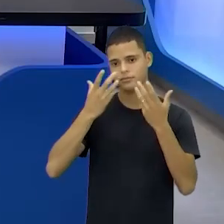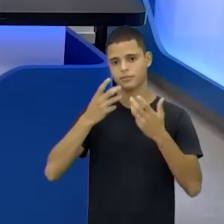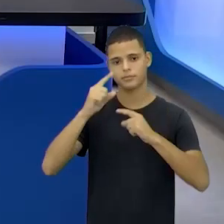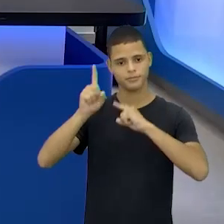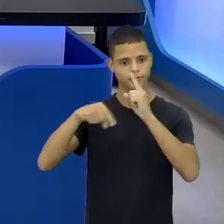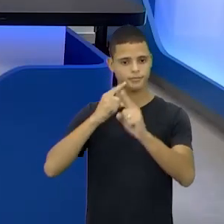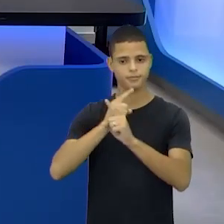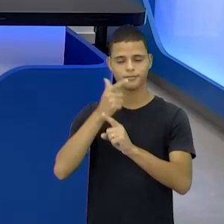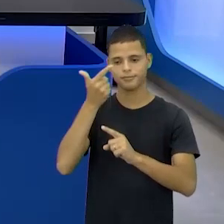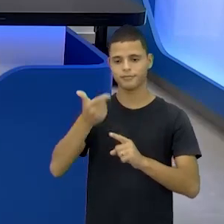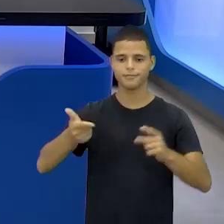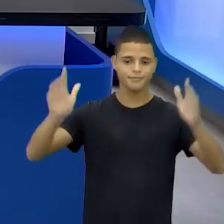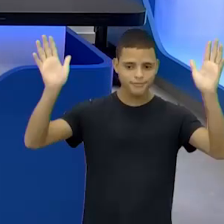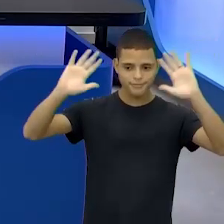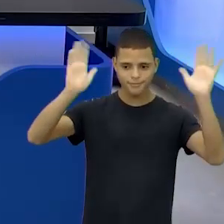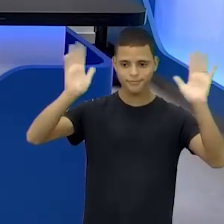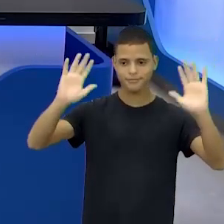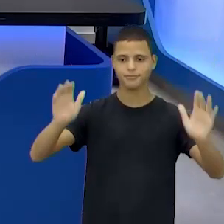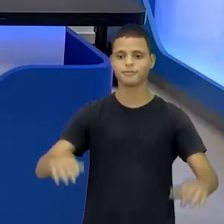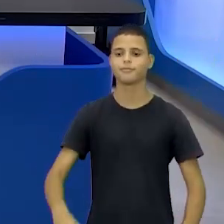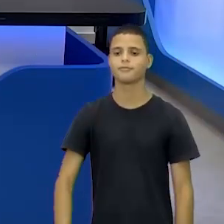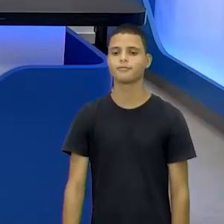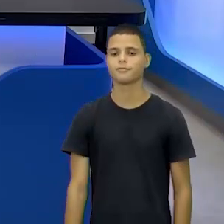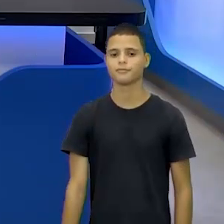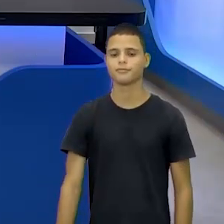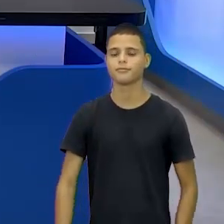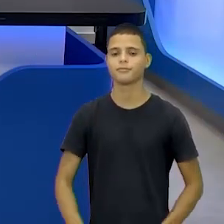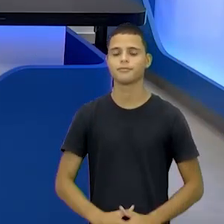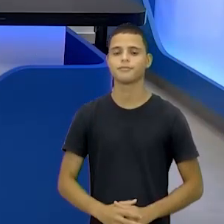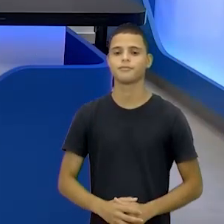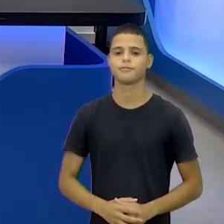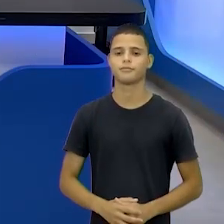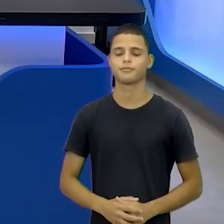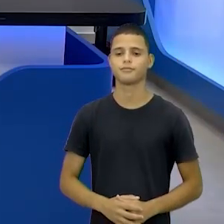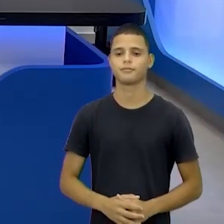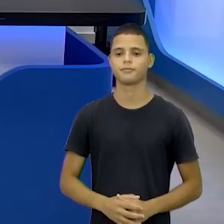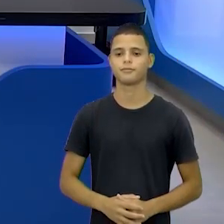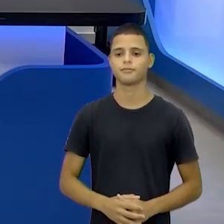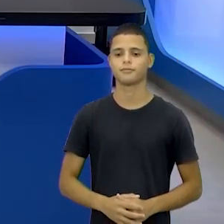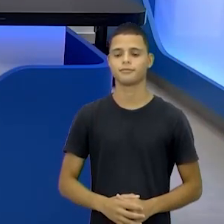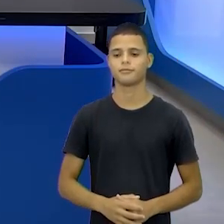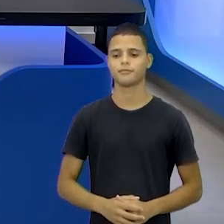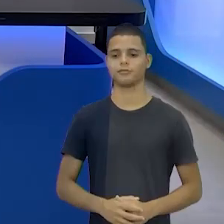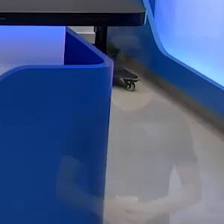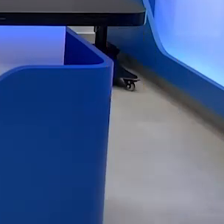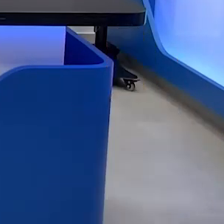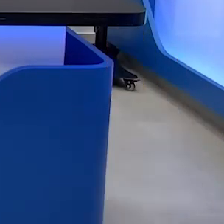gente se vê numa próxima aula, pessoal. Façam todas as anotações no diário de bordo, tá bom? Tchau, gente.